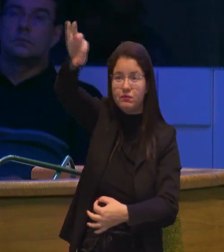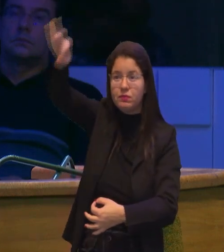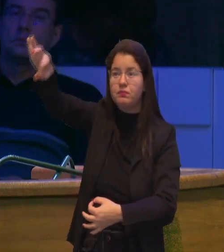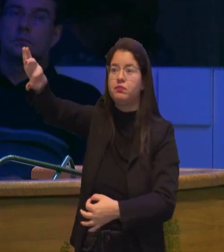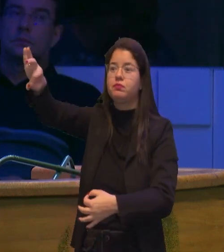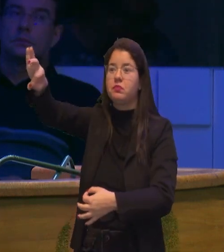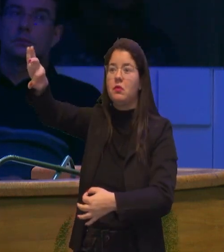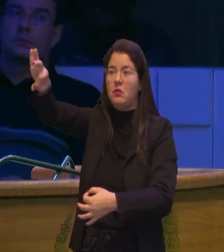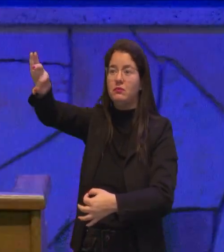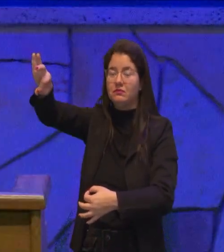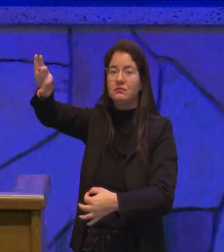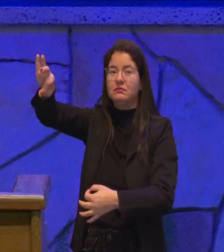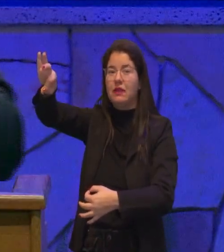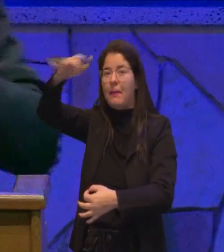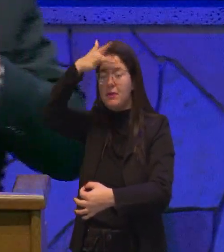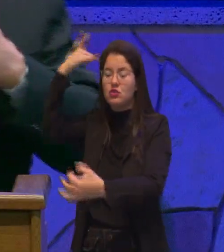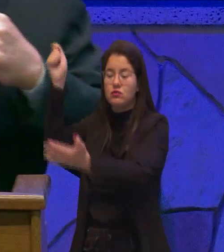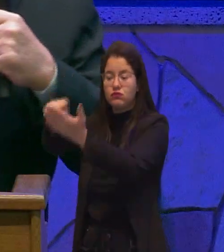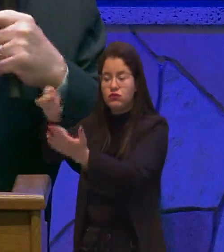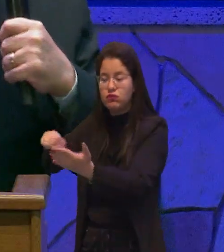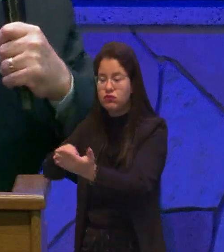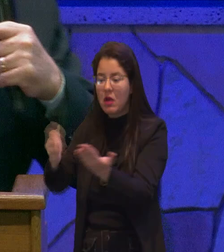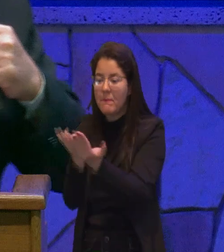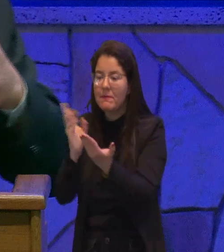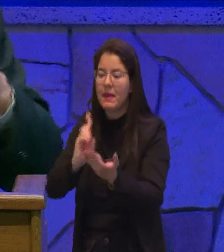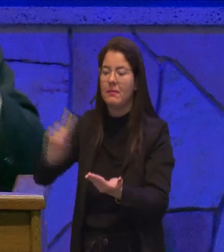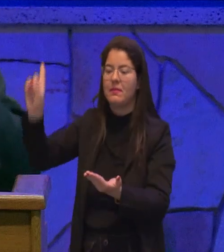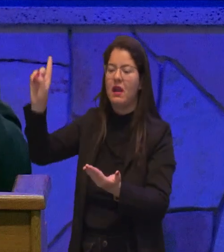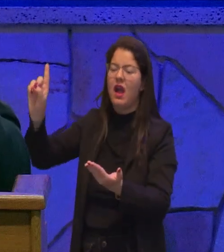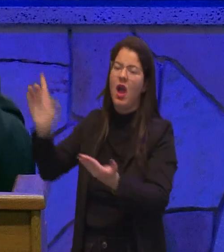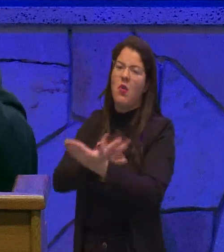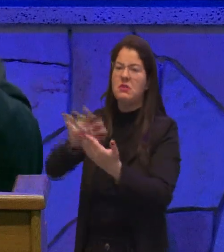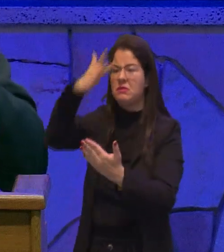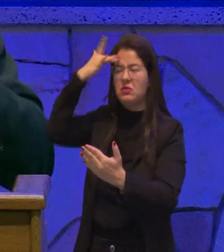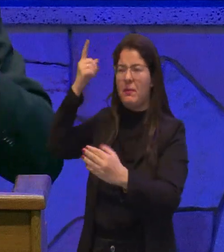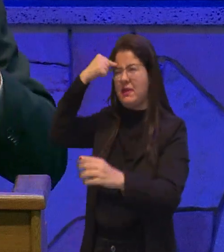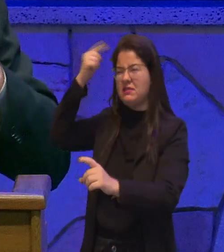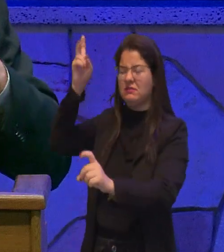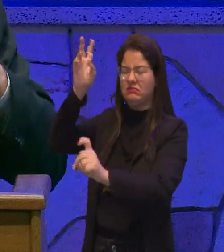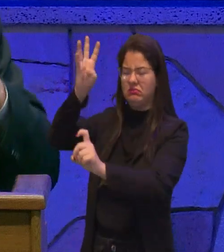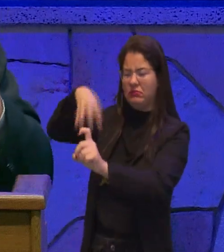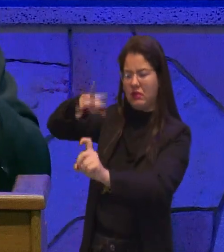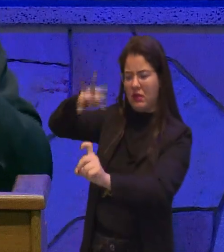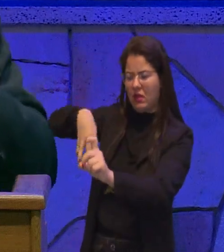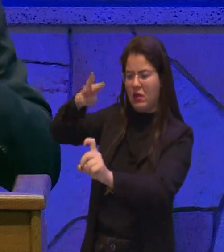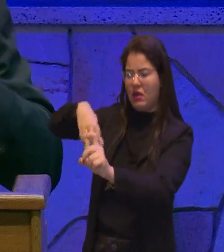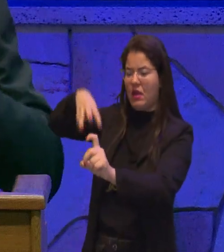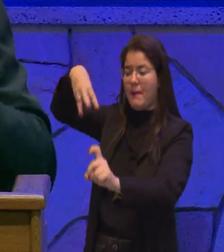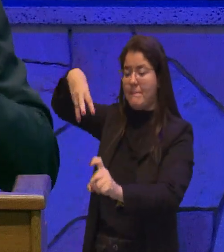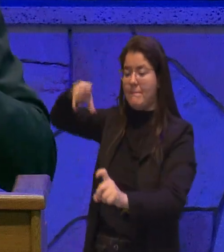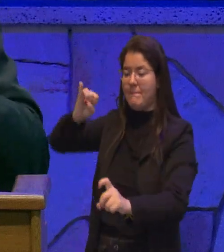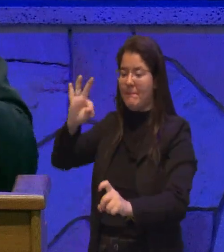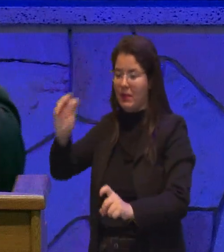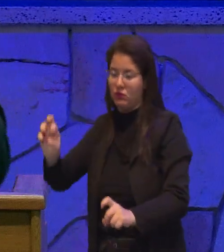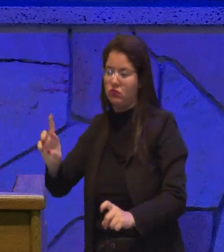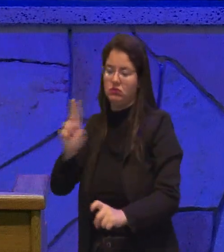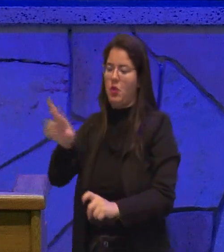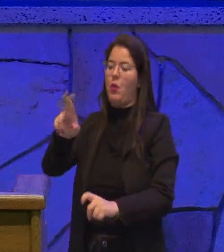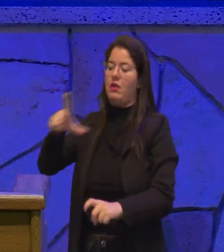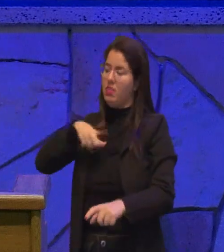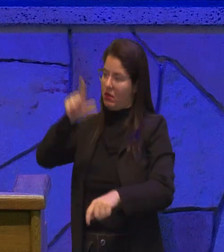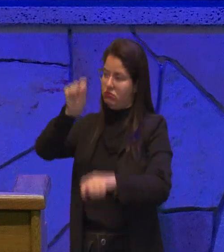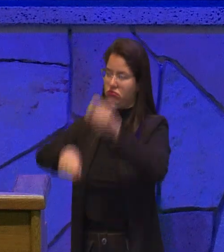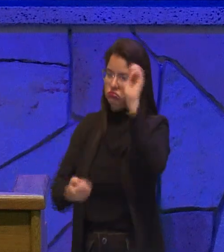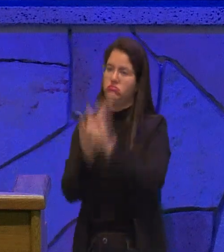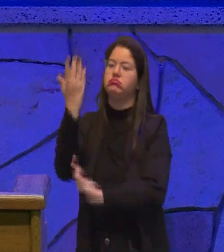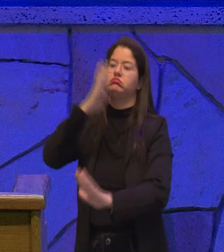desta matéria, não simplesmente para alguns uma matéria mitológica, não, há uma origem. E como